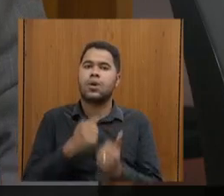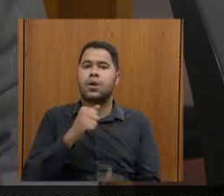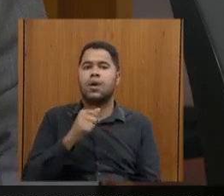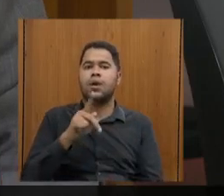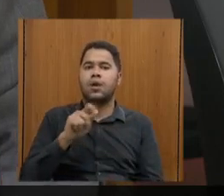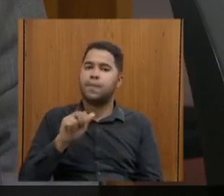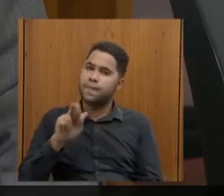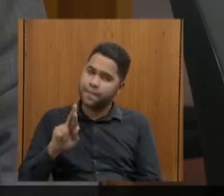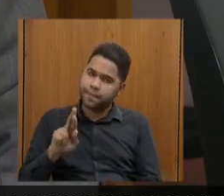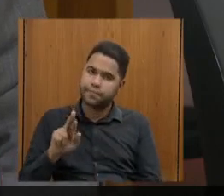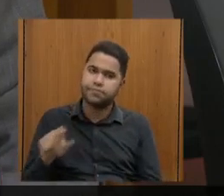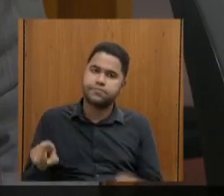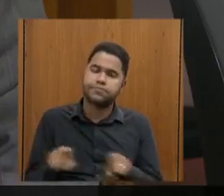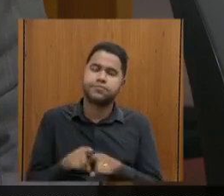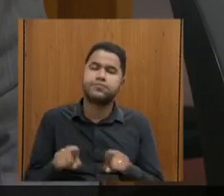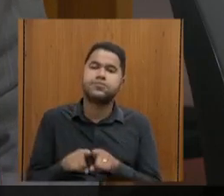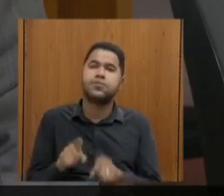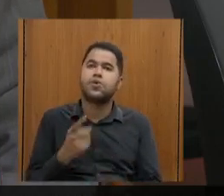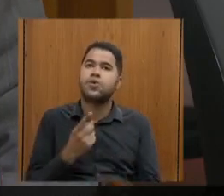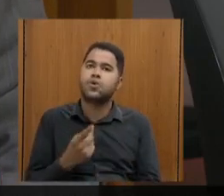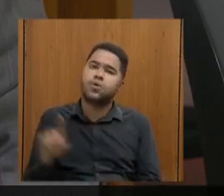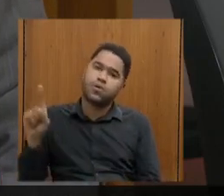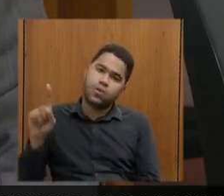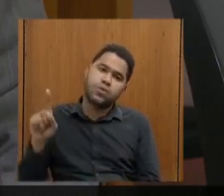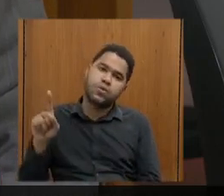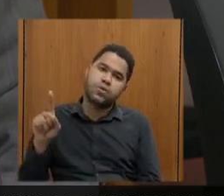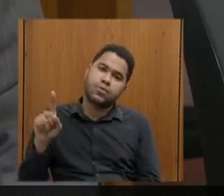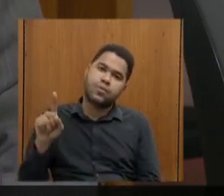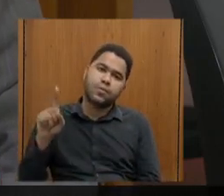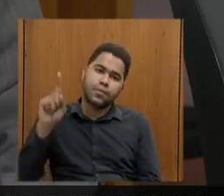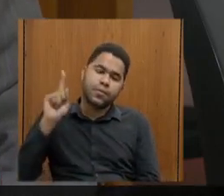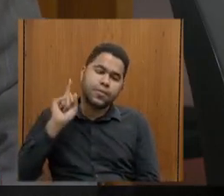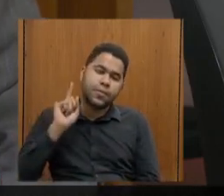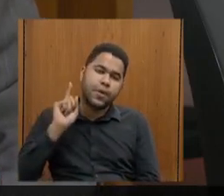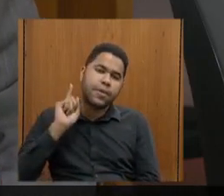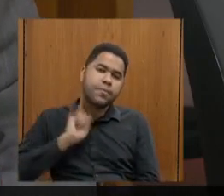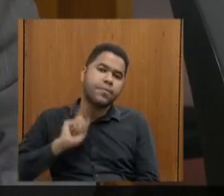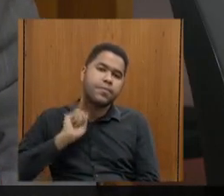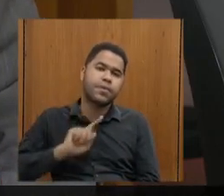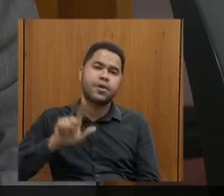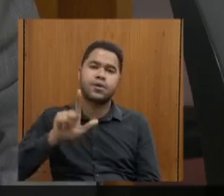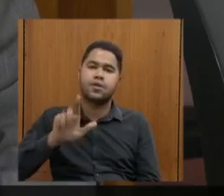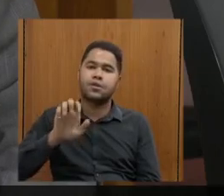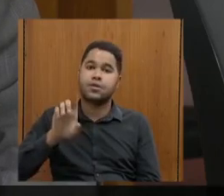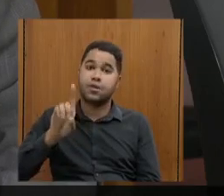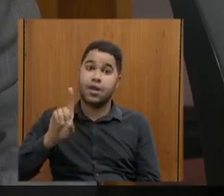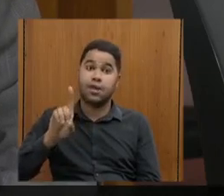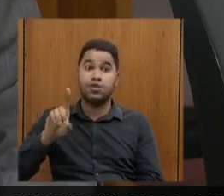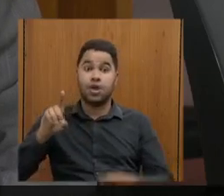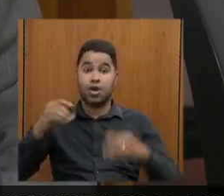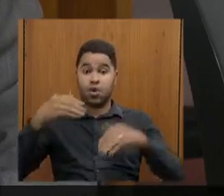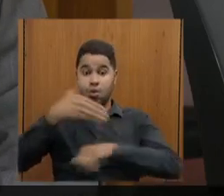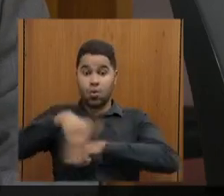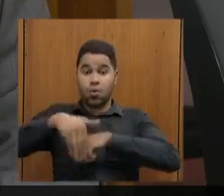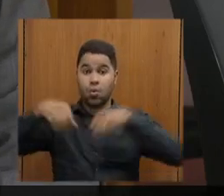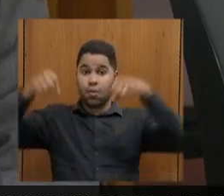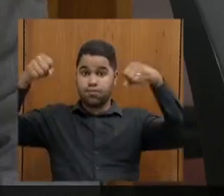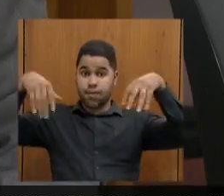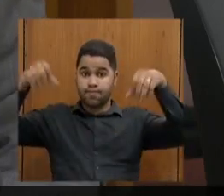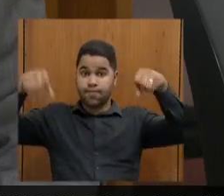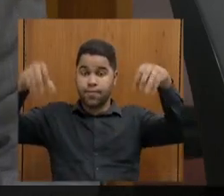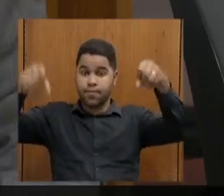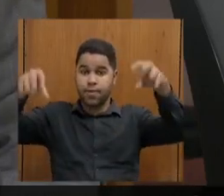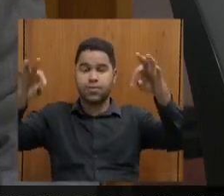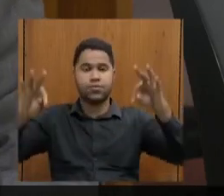né e é o último o que a gente chama de Minas LED que até a iluminação pública a led